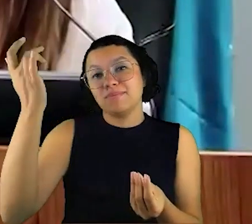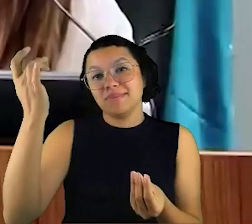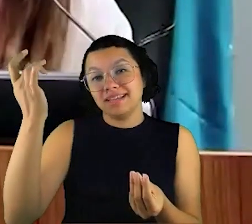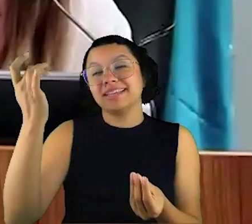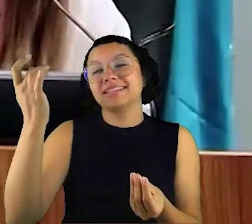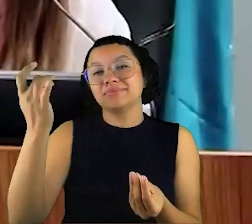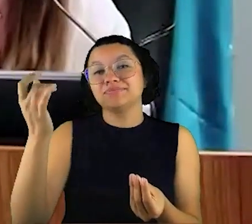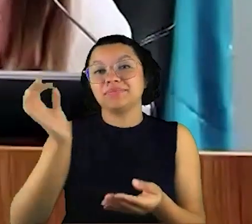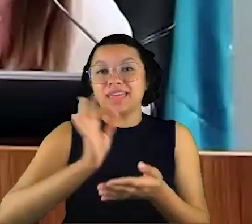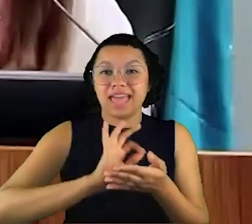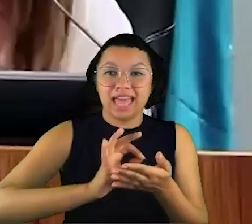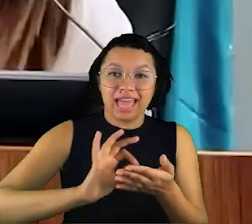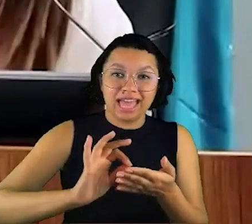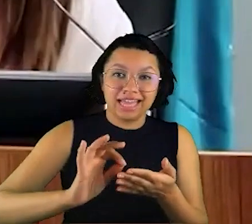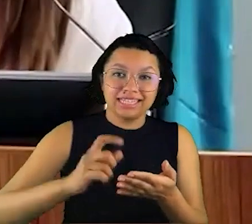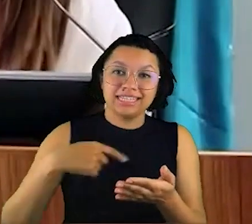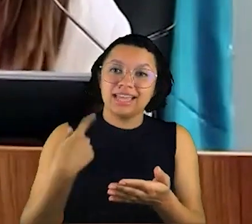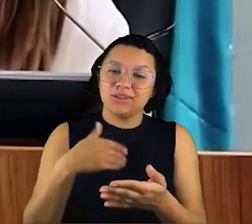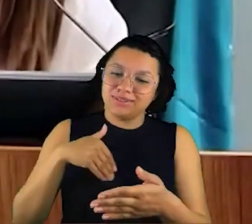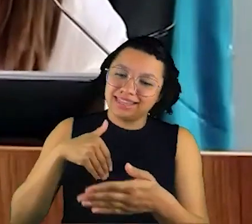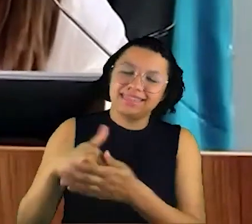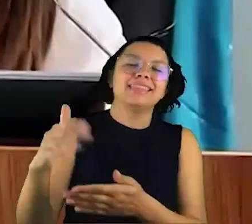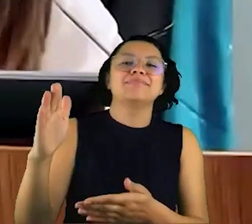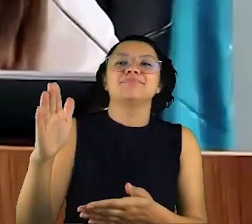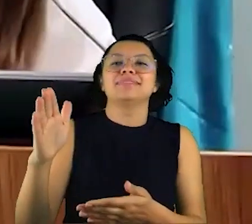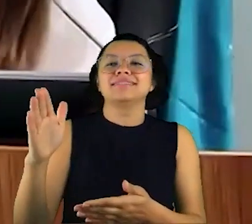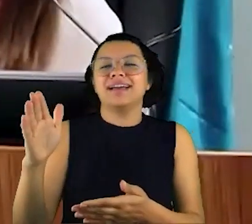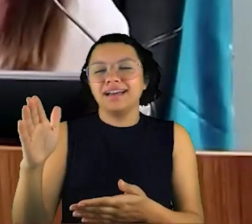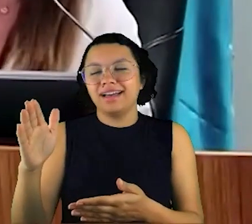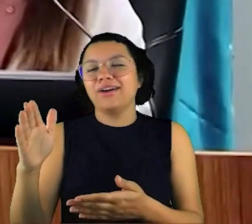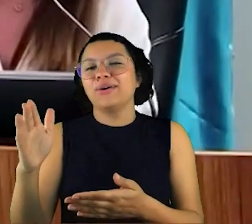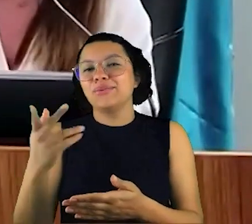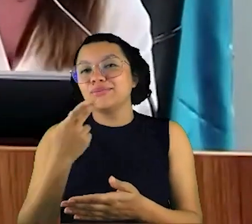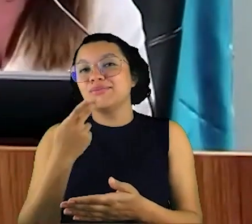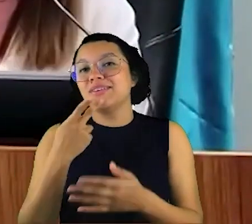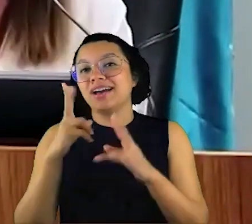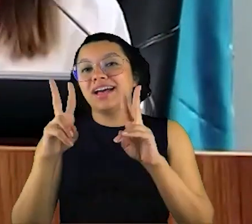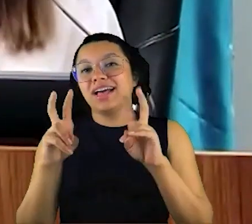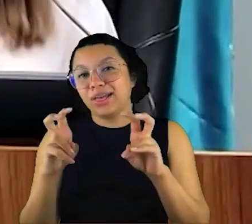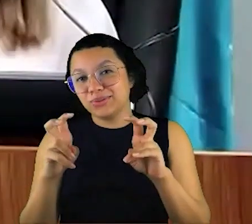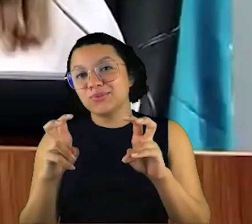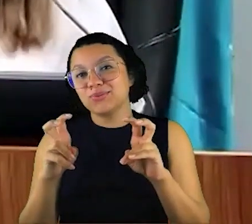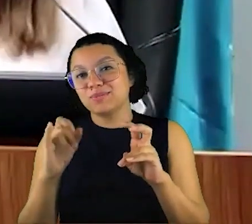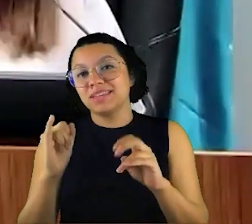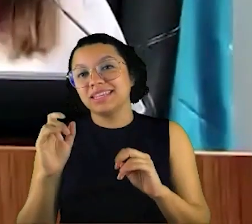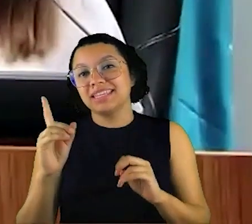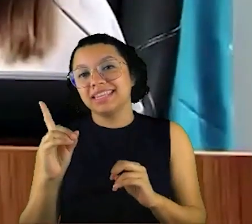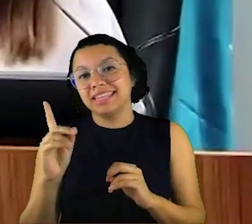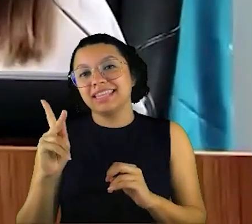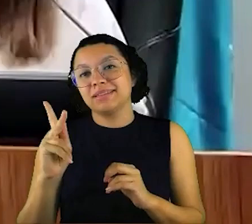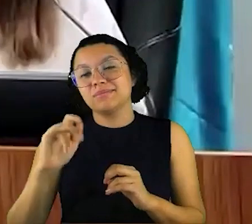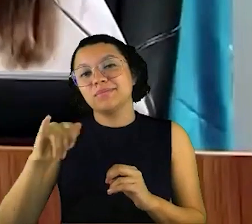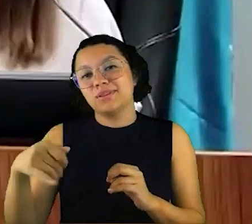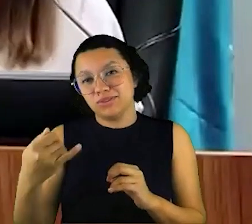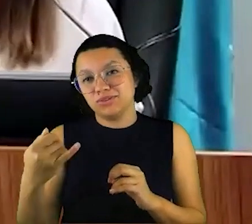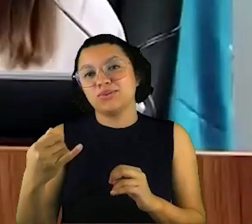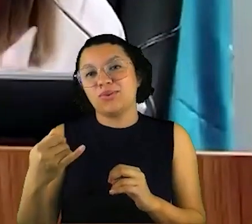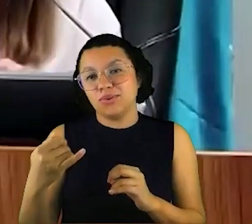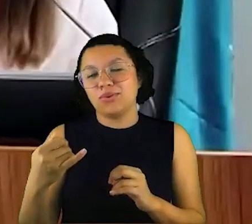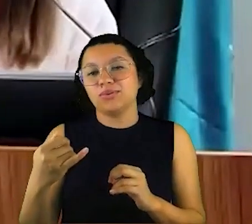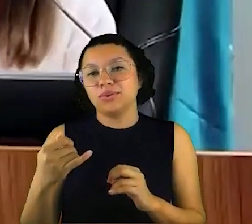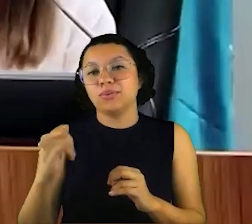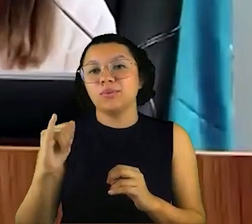Vamos amanhã definitivamente assinar a nossa exoneração, falando sobre IDPJ, vis-à-vis